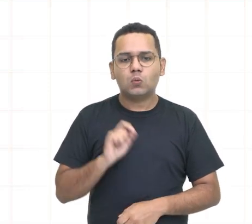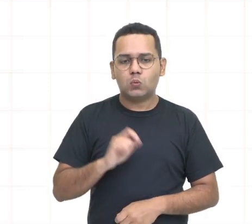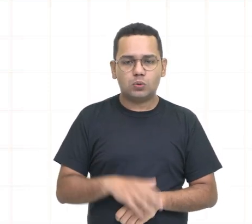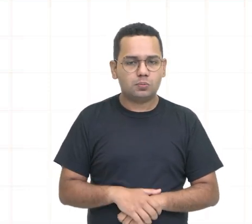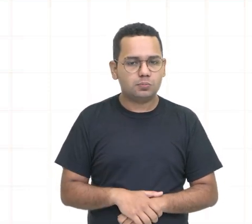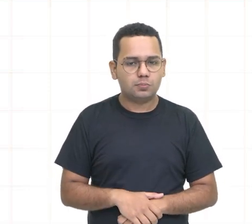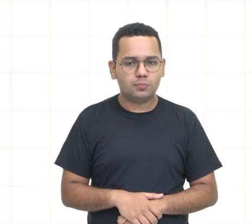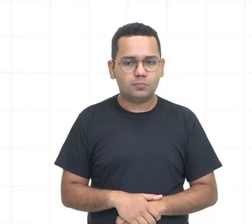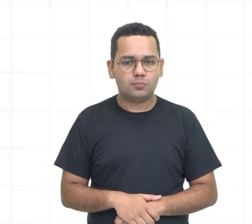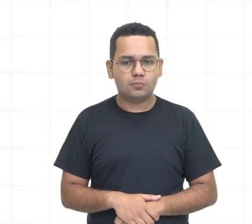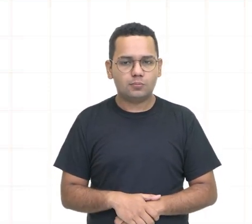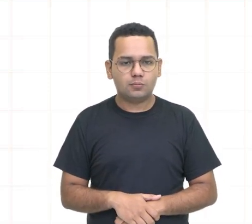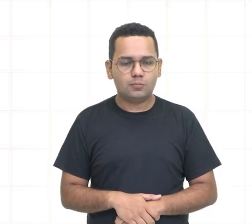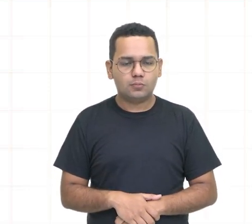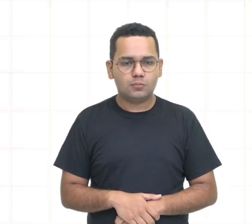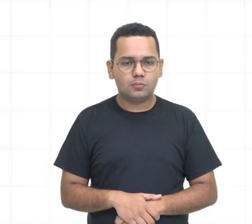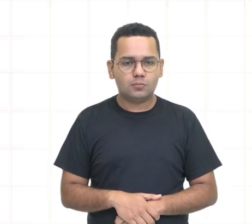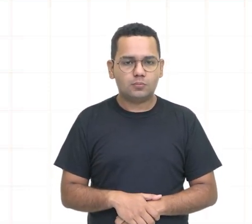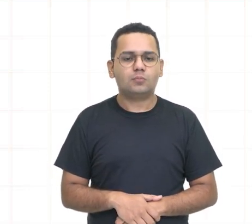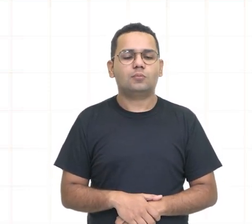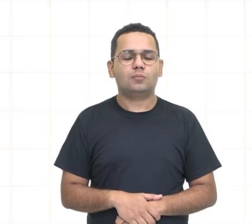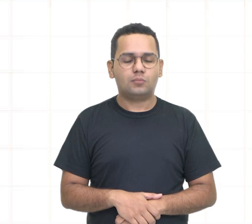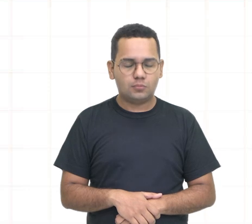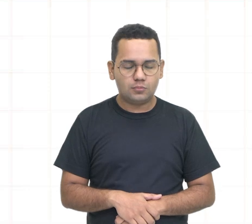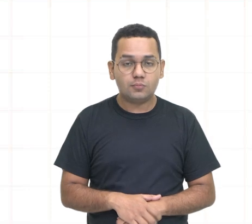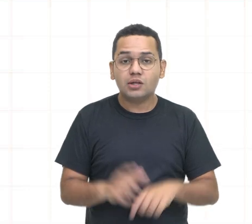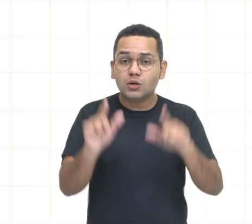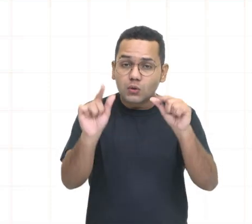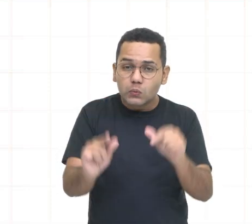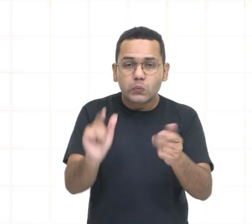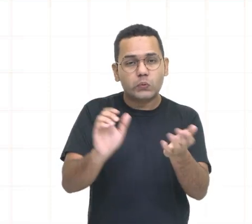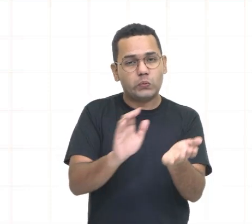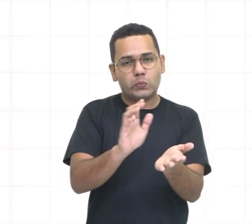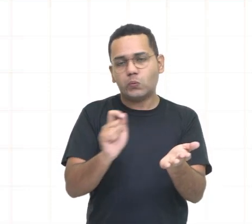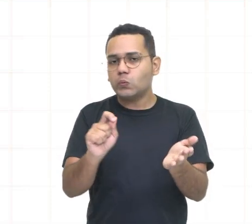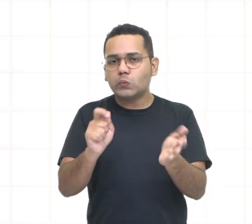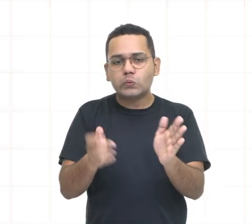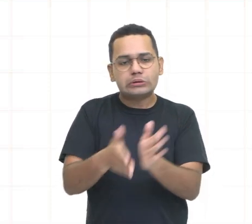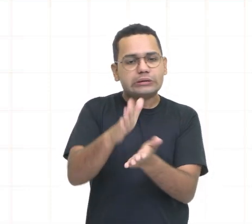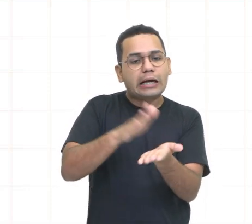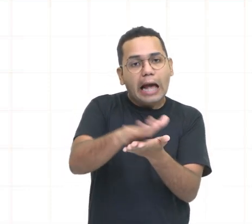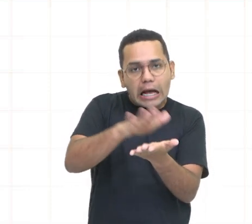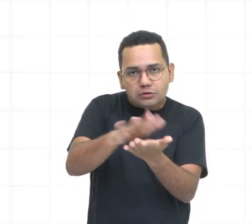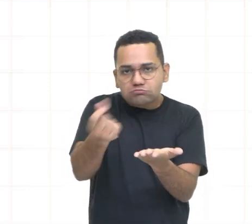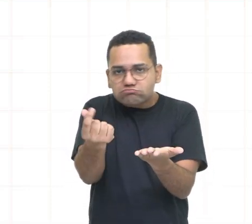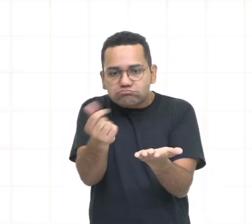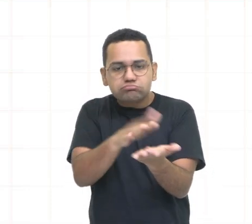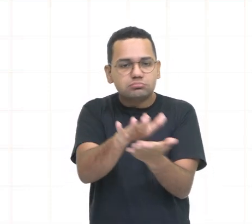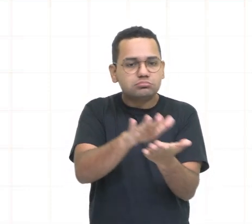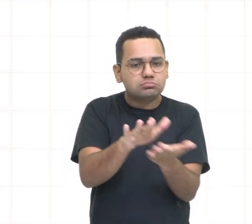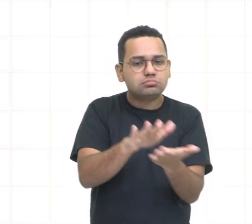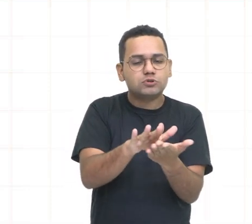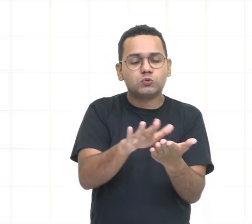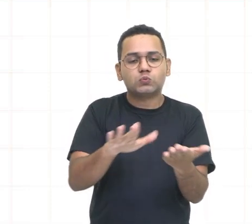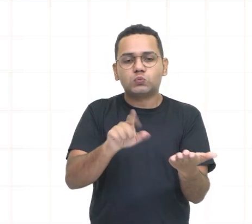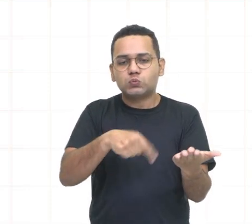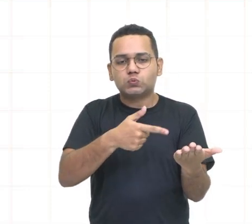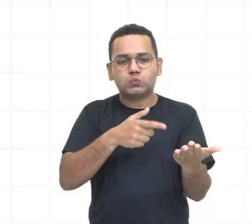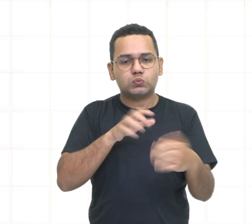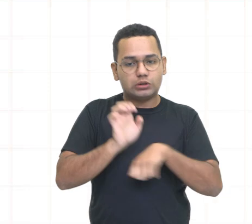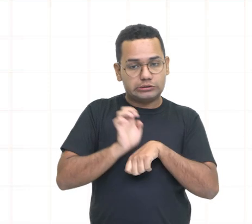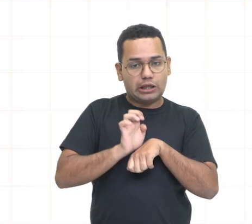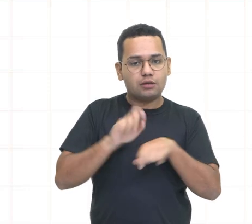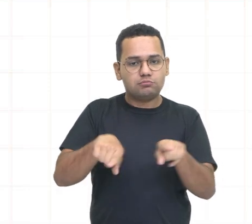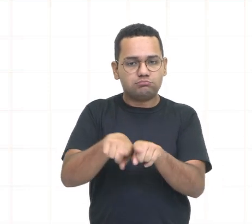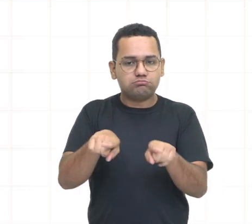e melhorar a eficiência do setor público. Então, essas privatizações elas vão vir justamente com esse discurso, né,